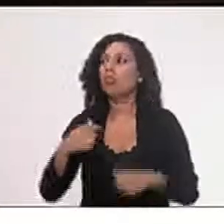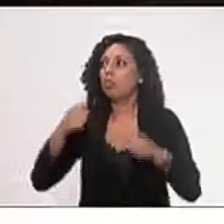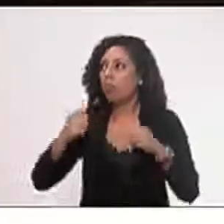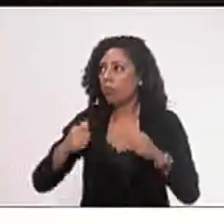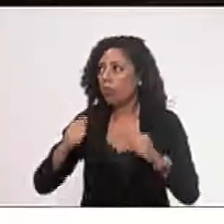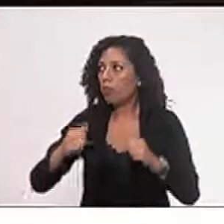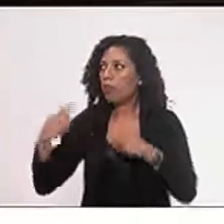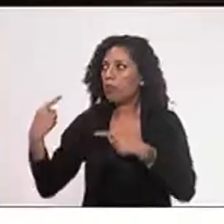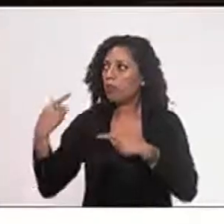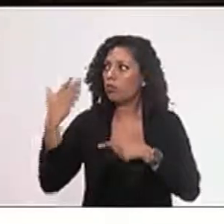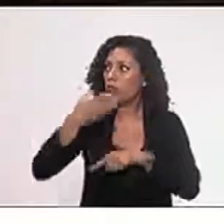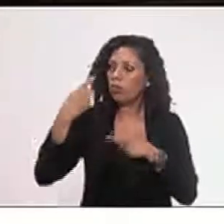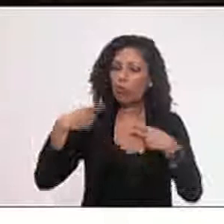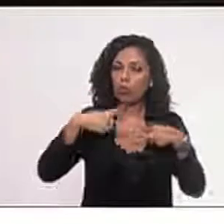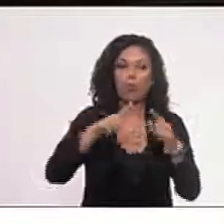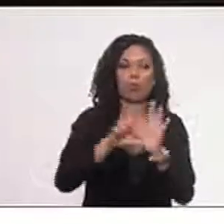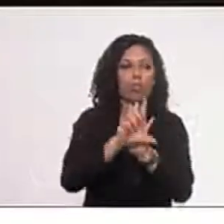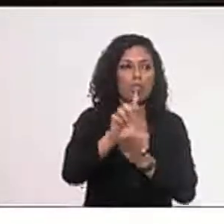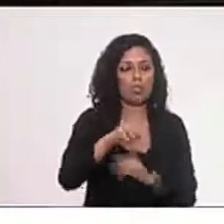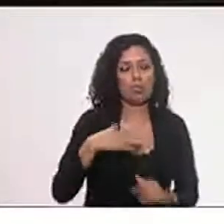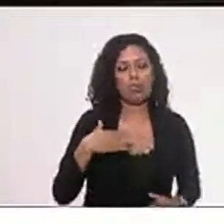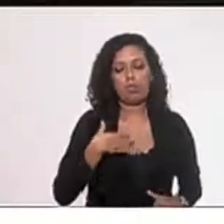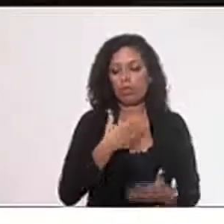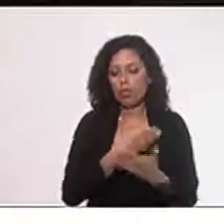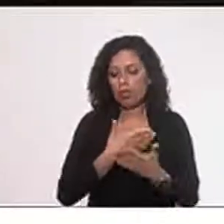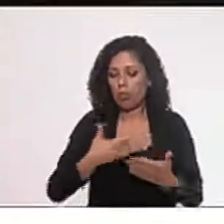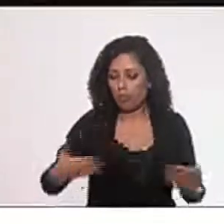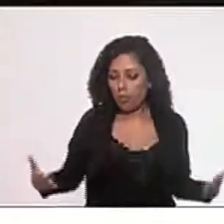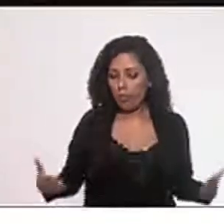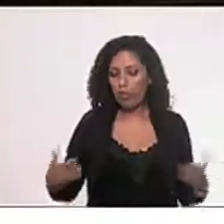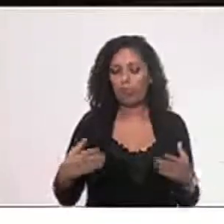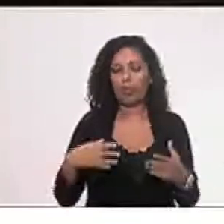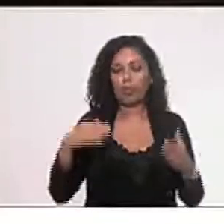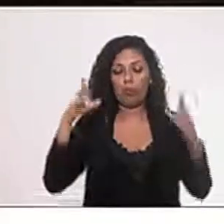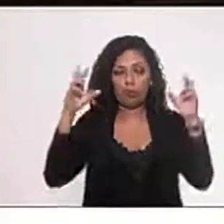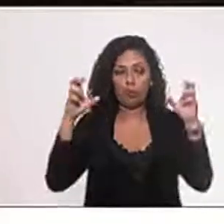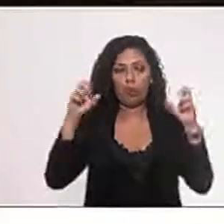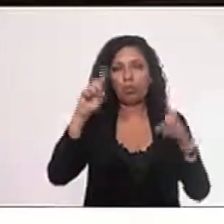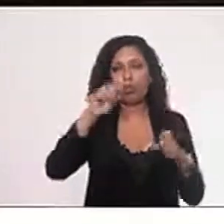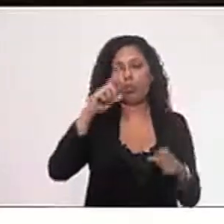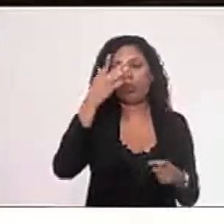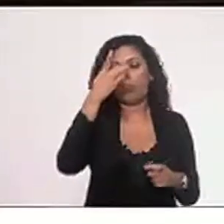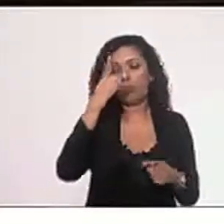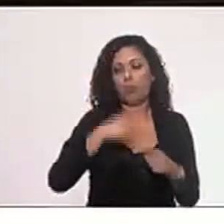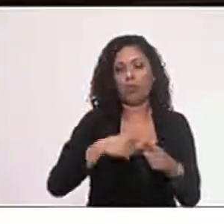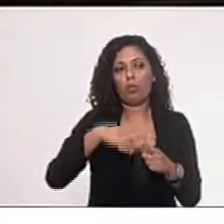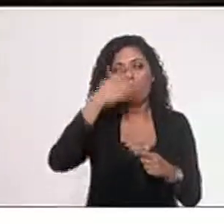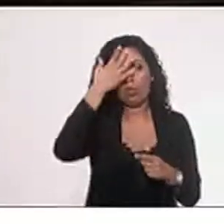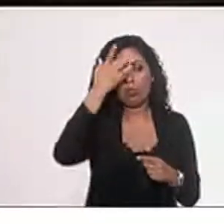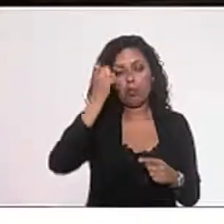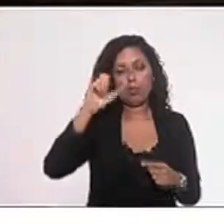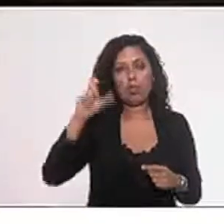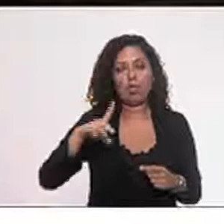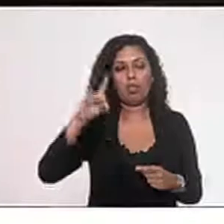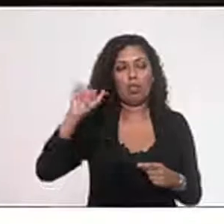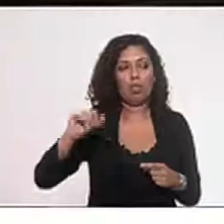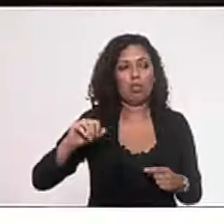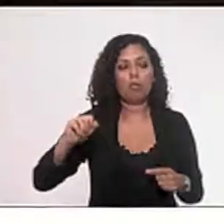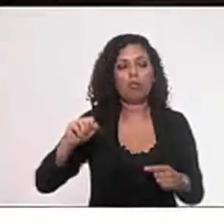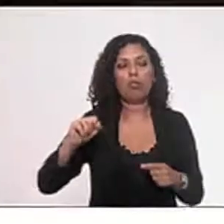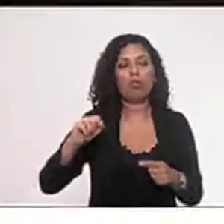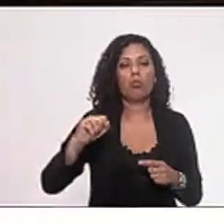gravíssimo mas eu não quero perder o meu foco porque amanhã é o dia da greve nacional da educação